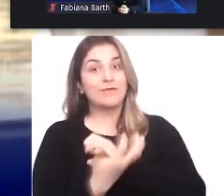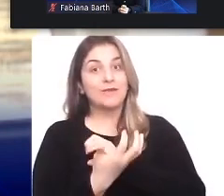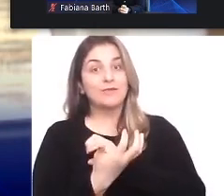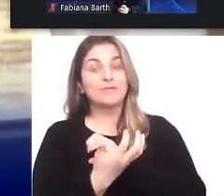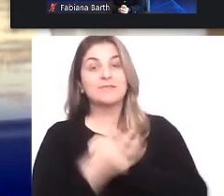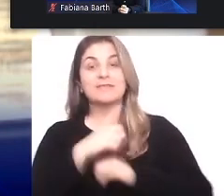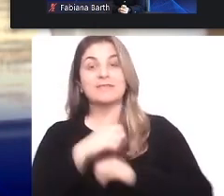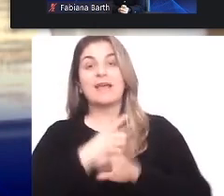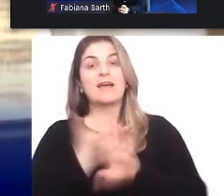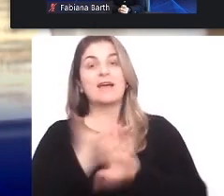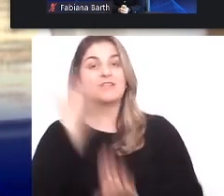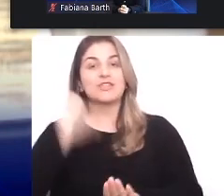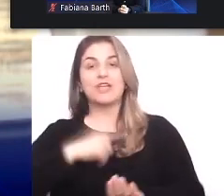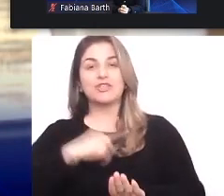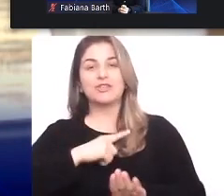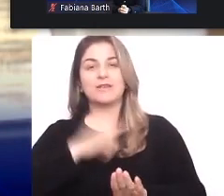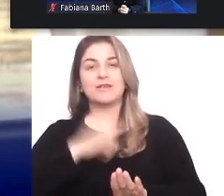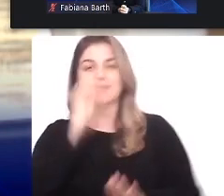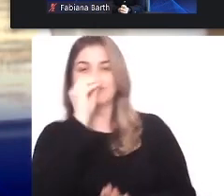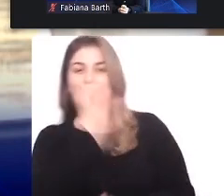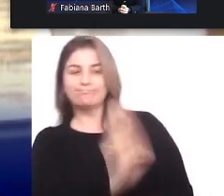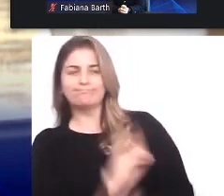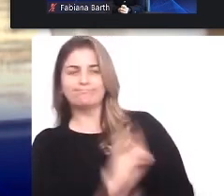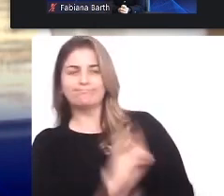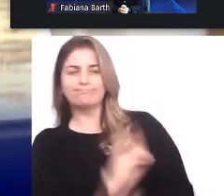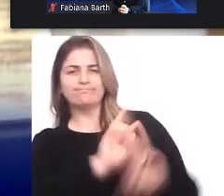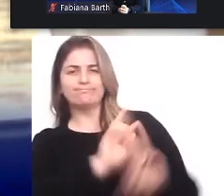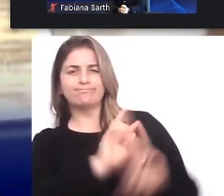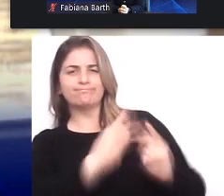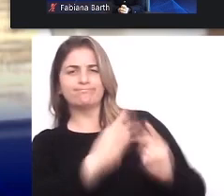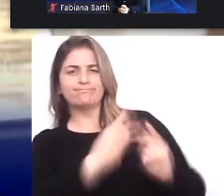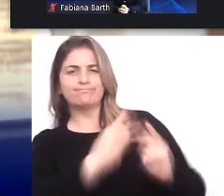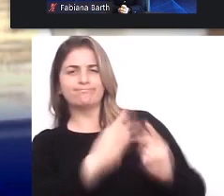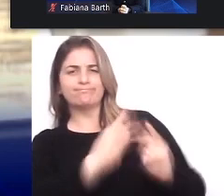existia. O que ele fez foi nos colocar diante do desafio de